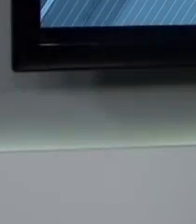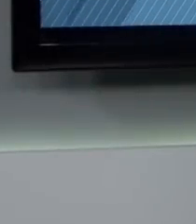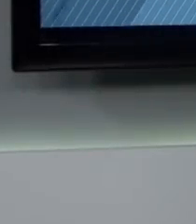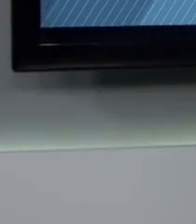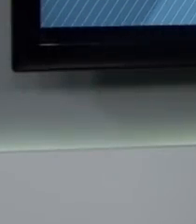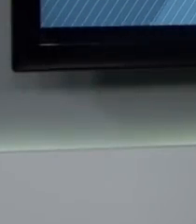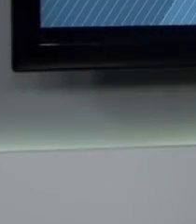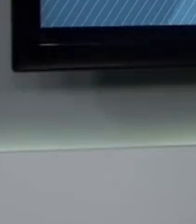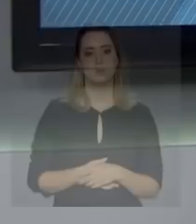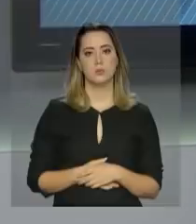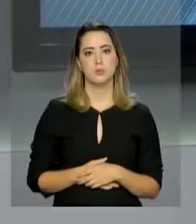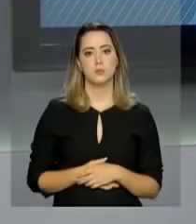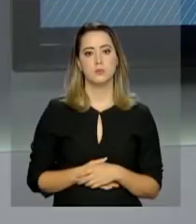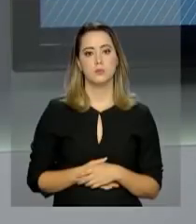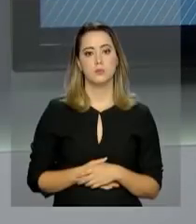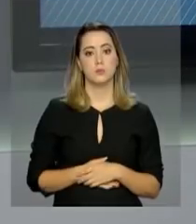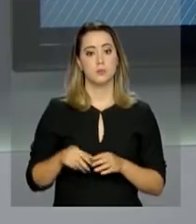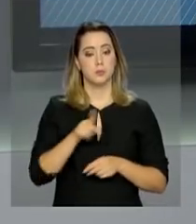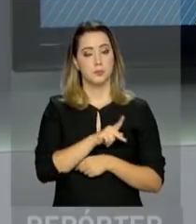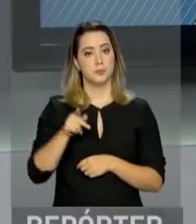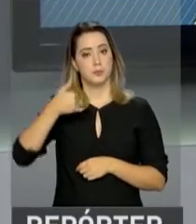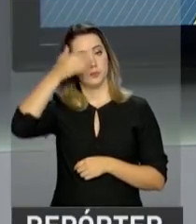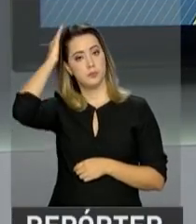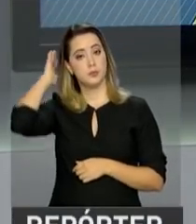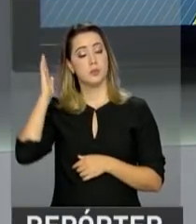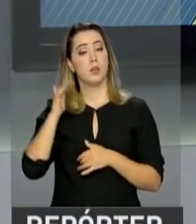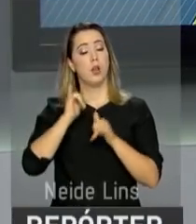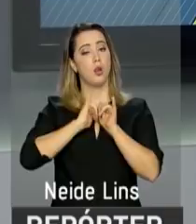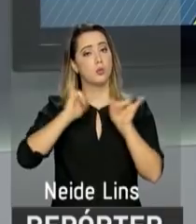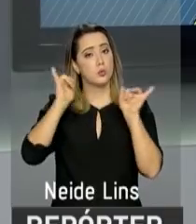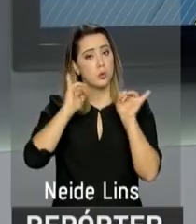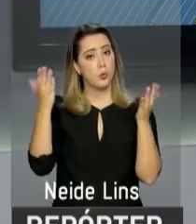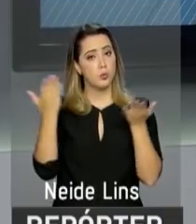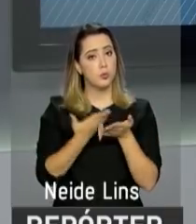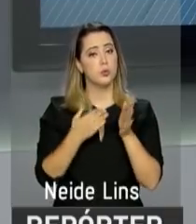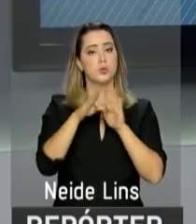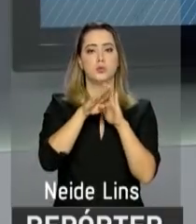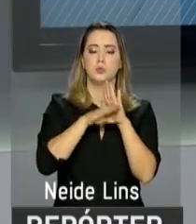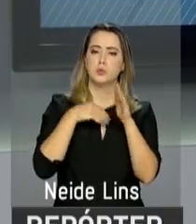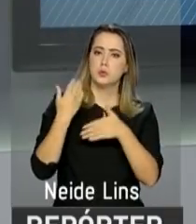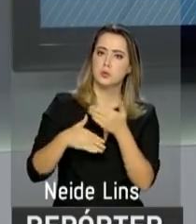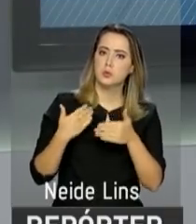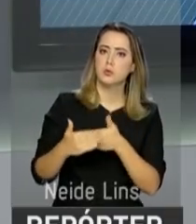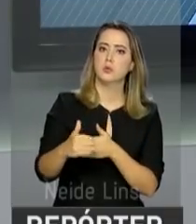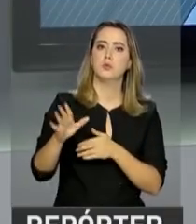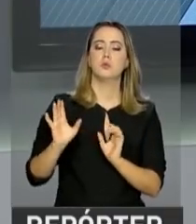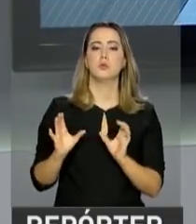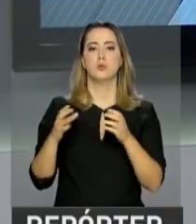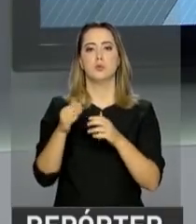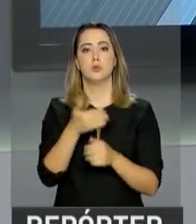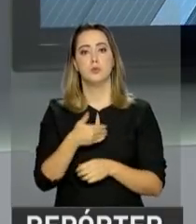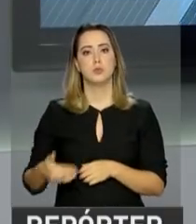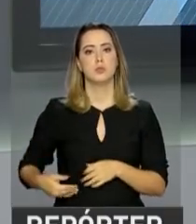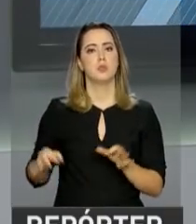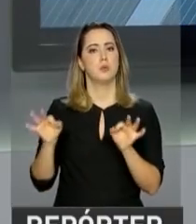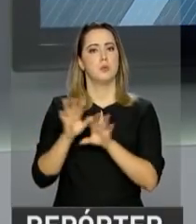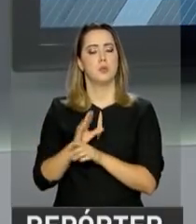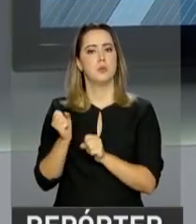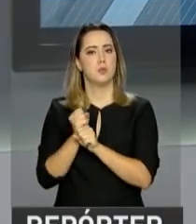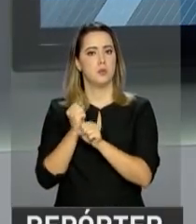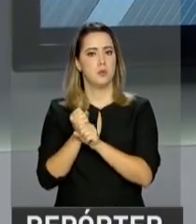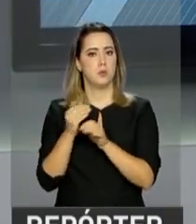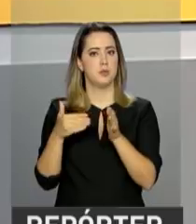presidente michel temer lançou hoje o programa avançar uma iniciativa do governo federal para conclusão de obras até